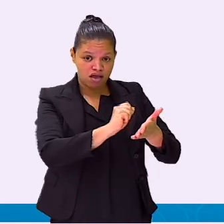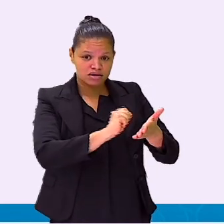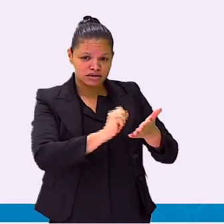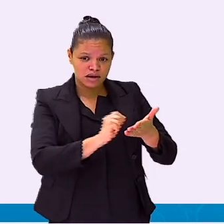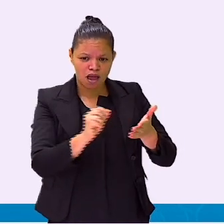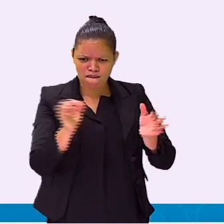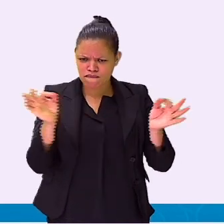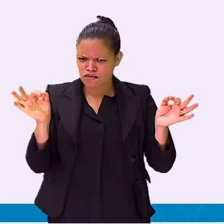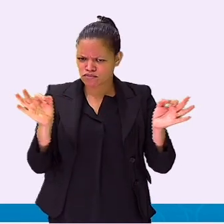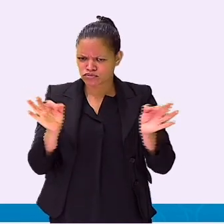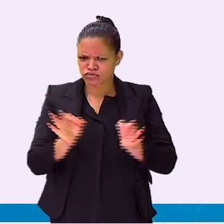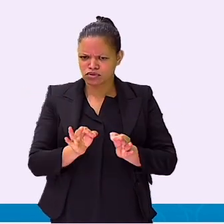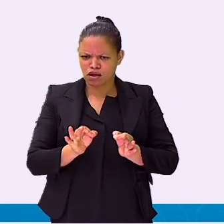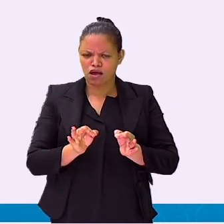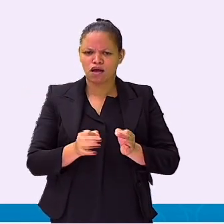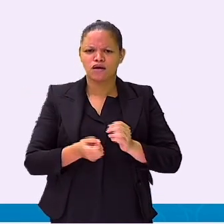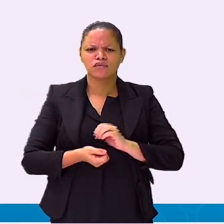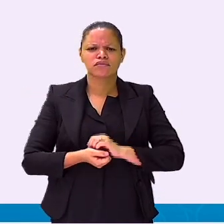pelejando.